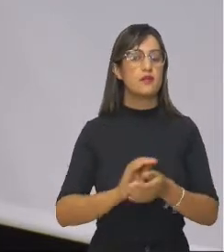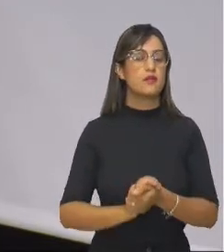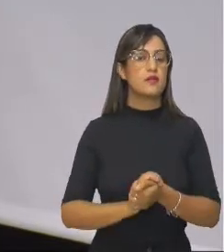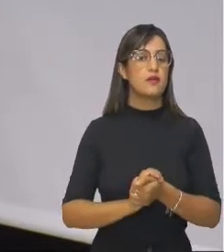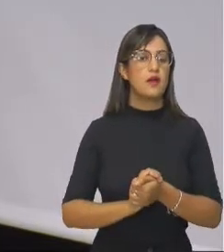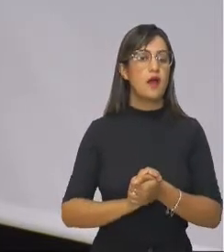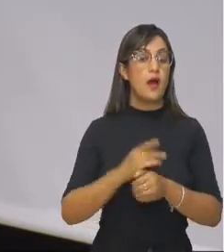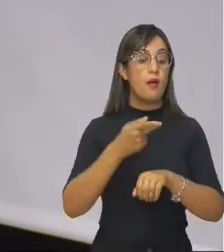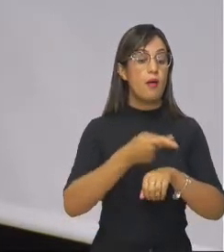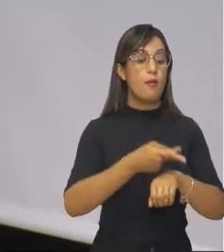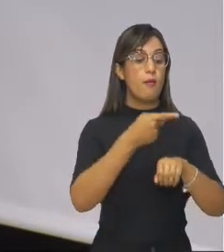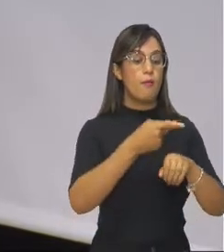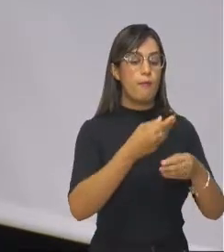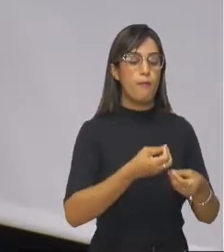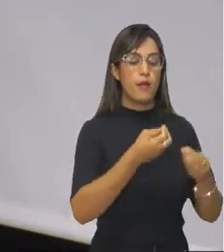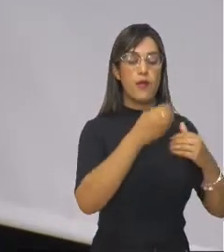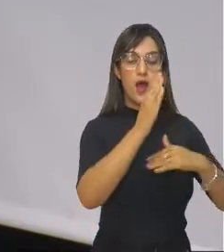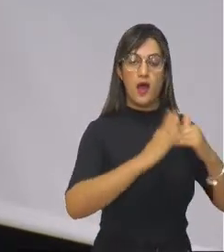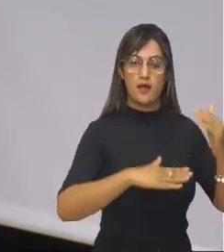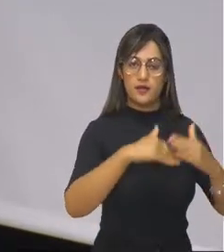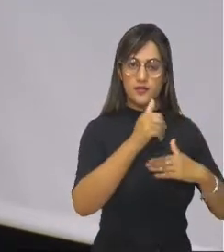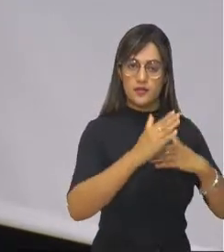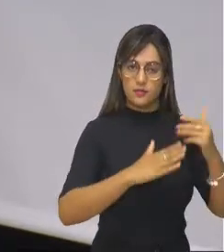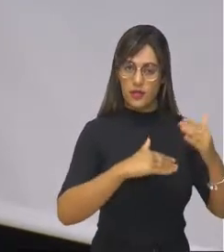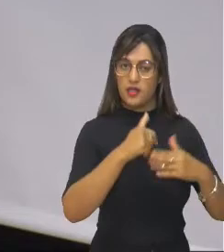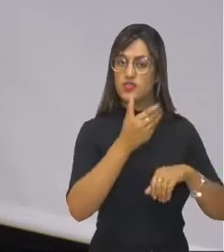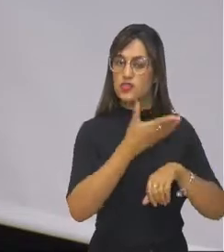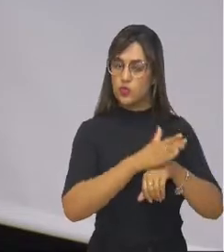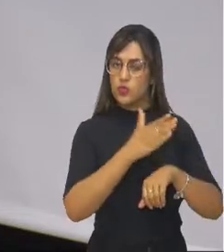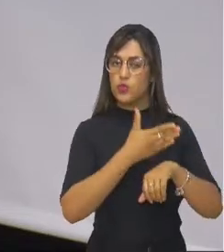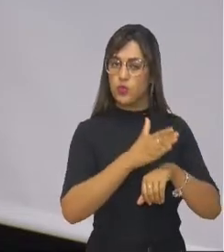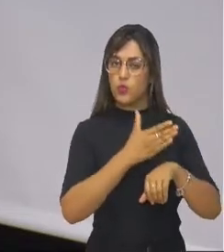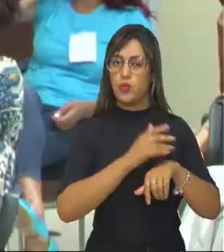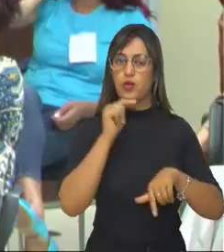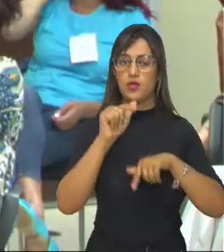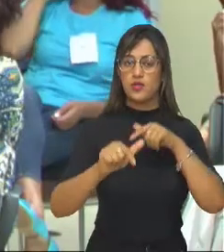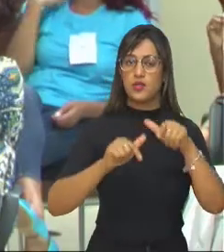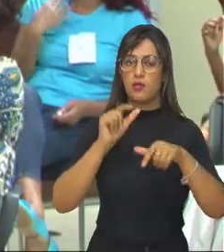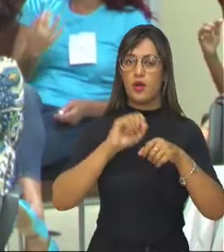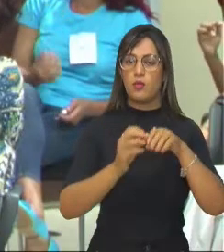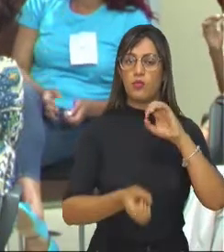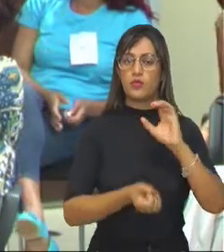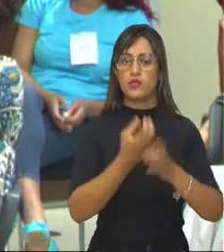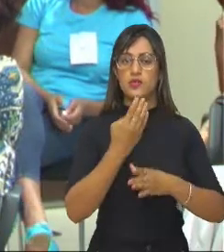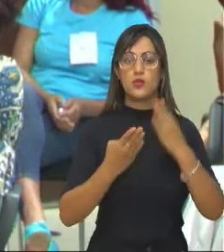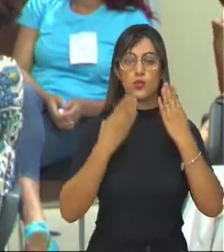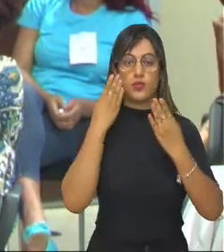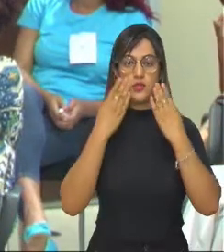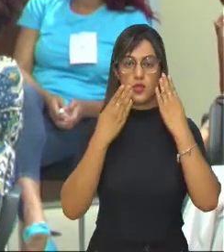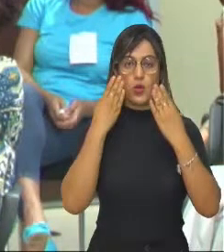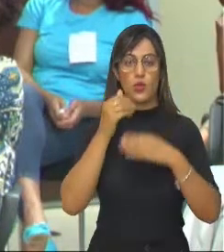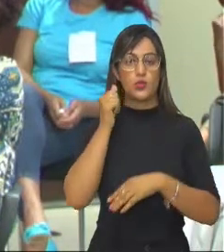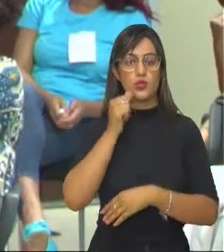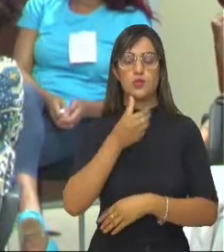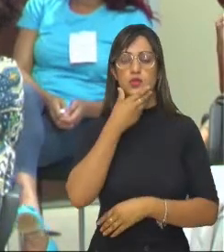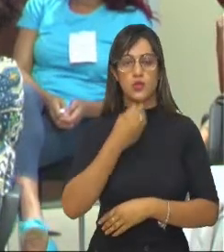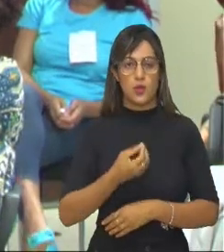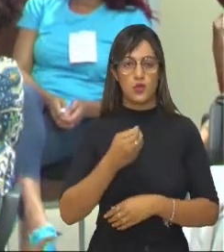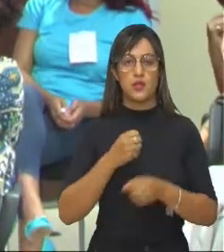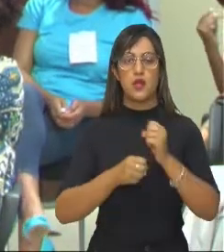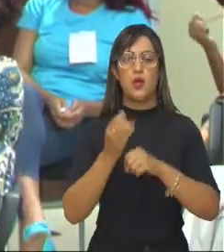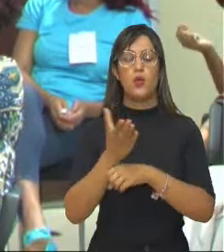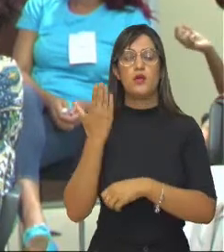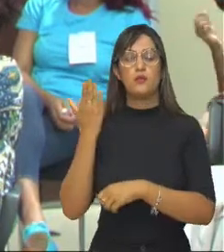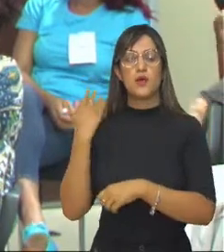para premiar as práticas antirracistas que são conduzidas por psicólogas e psicólogos. No ano